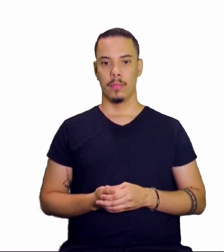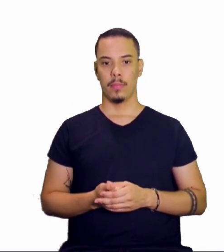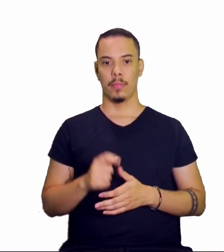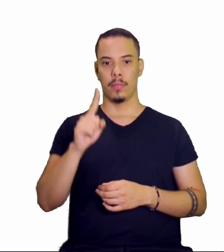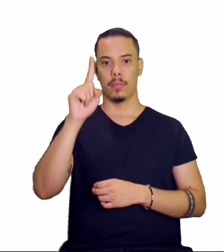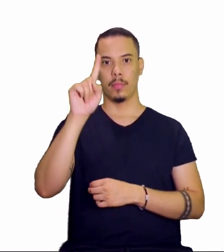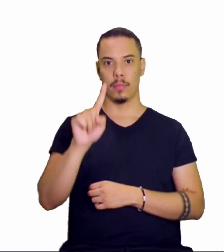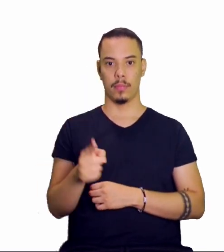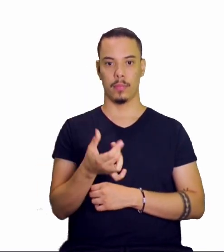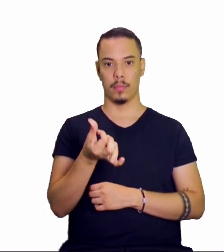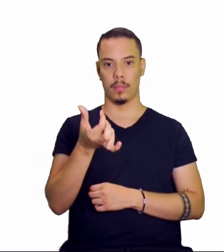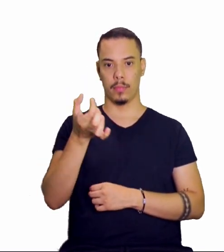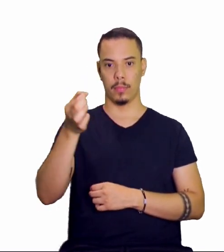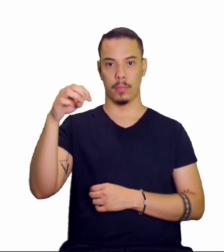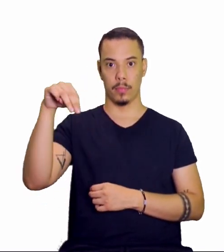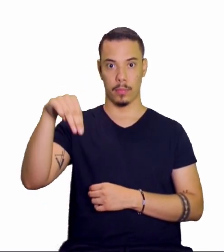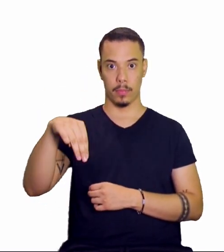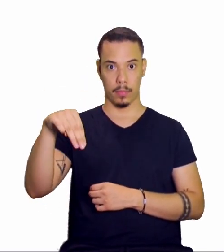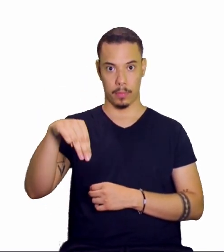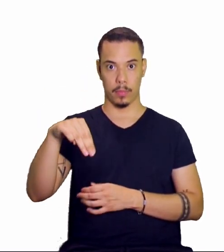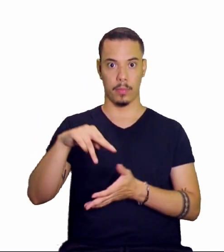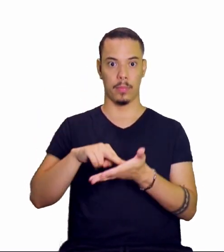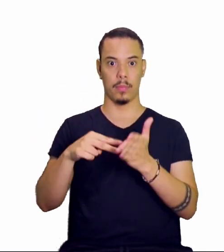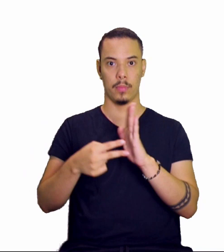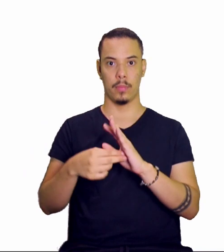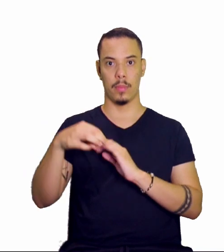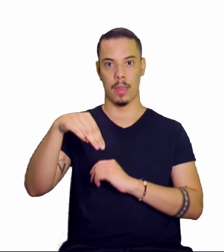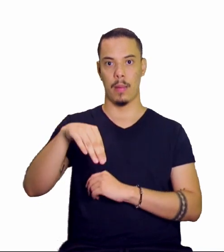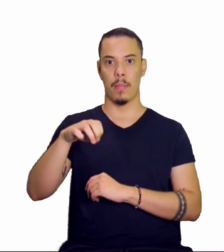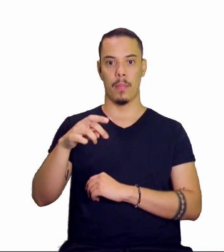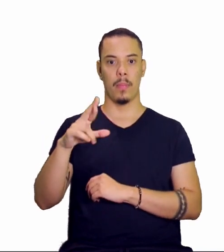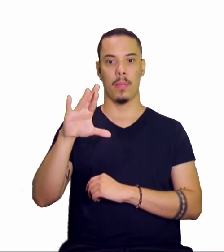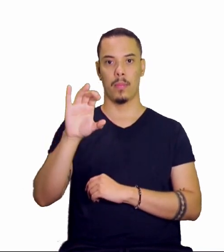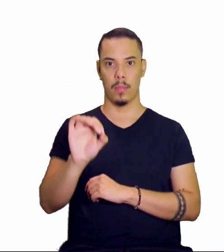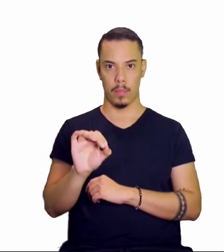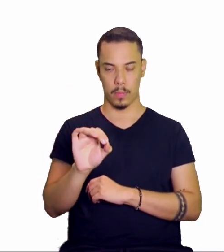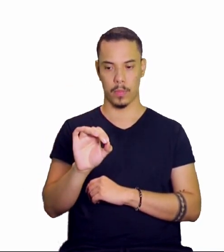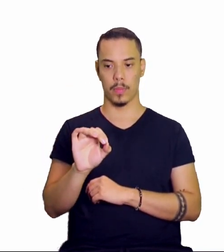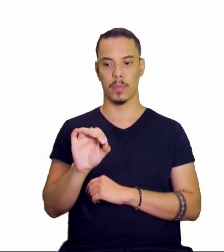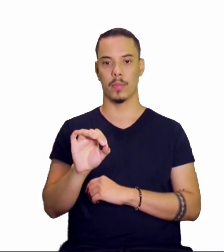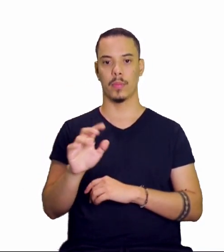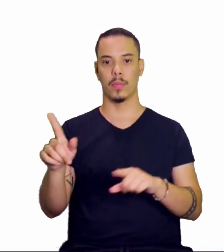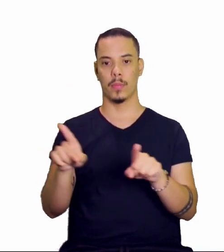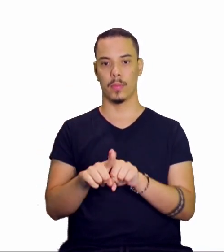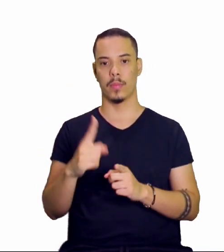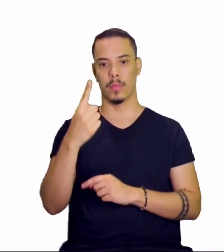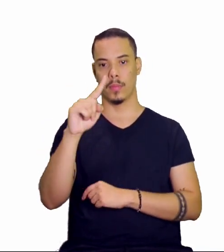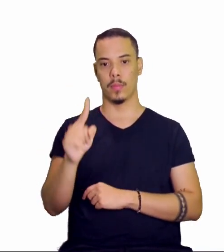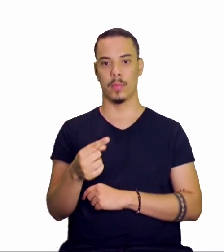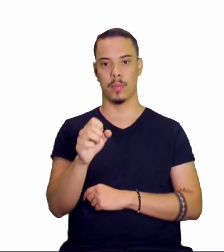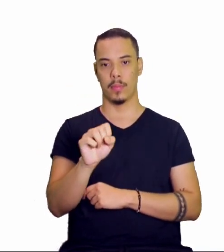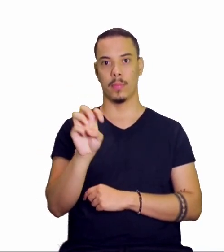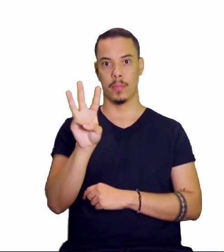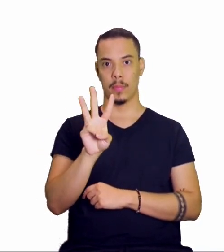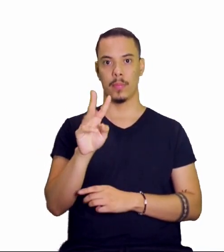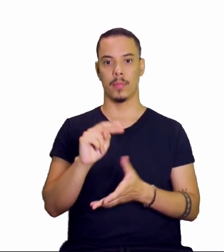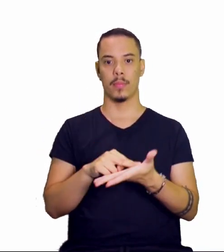1,60 metros, aquele M representa metro, então vai ler M, 1,60 M. 1,83 M